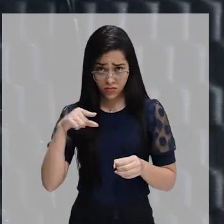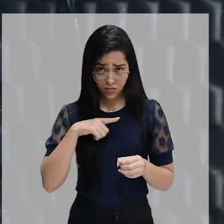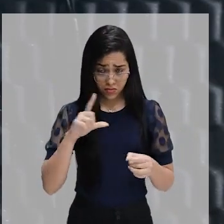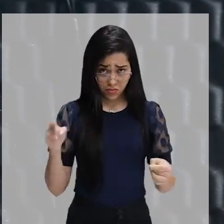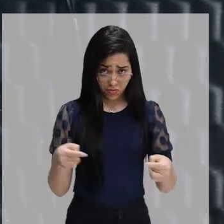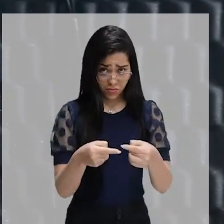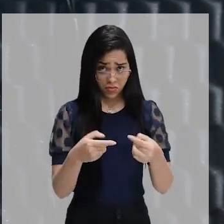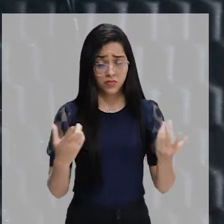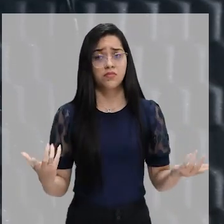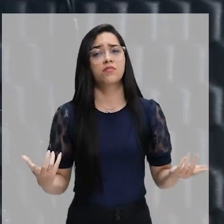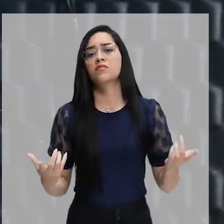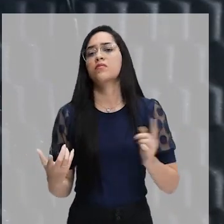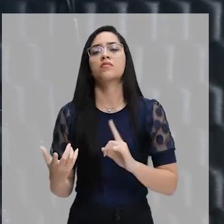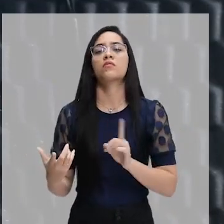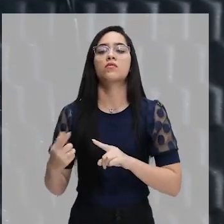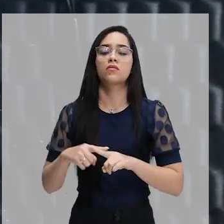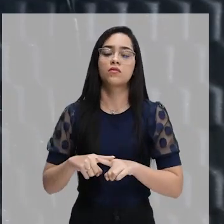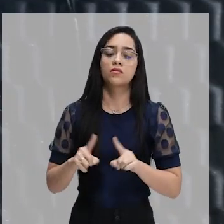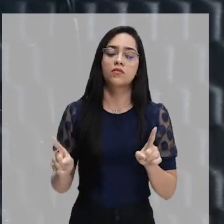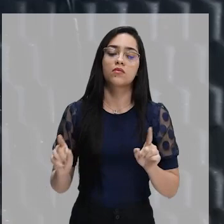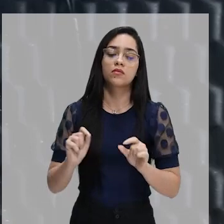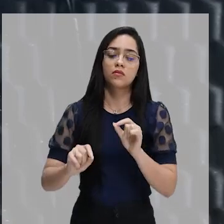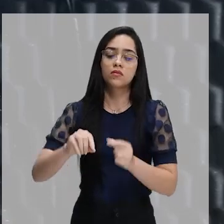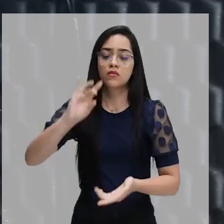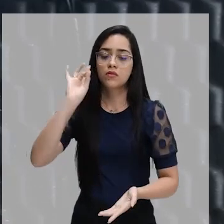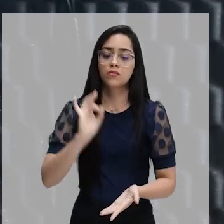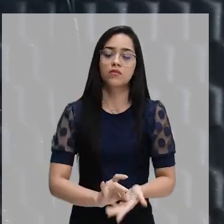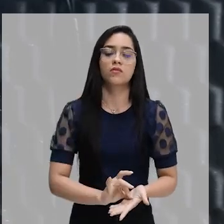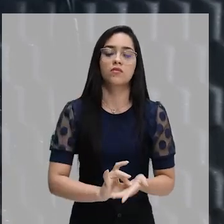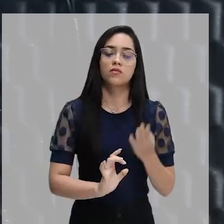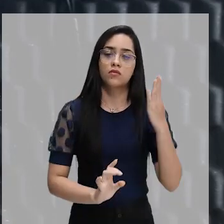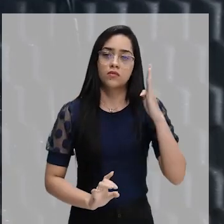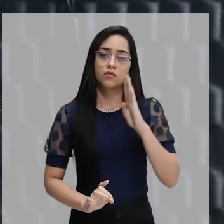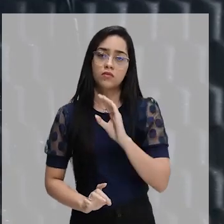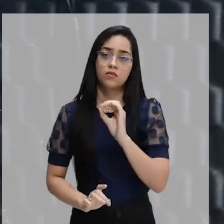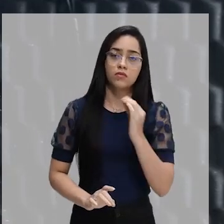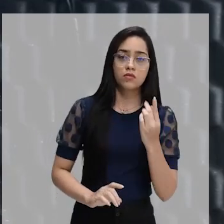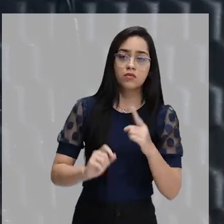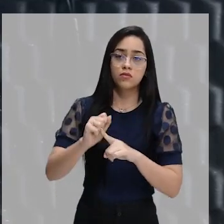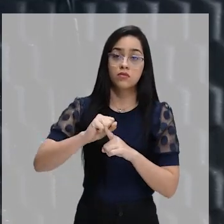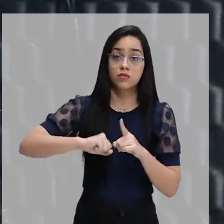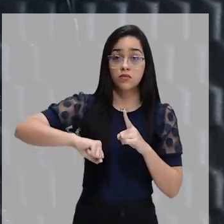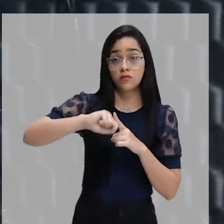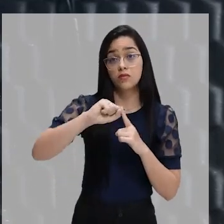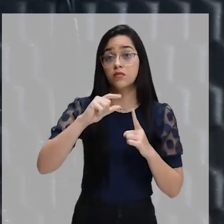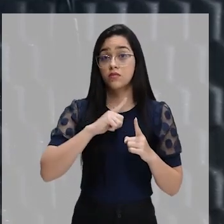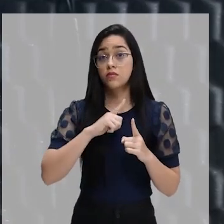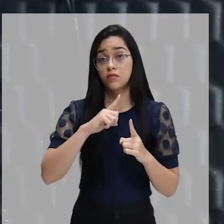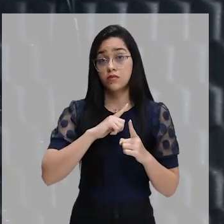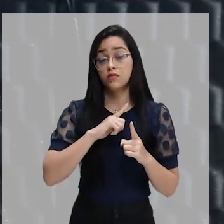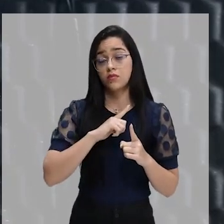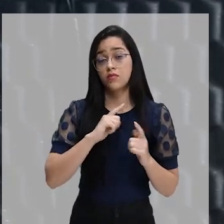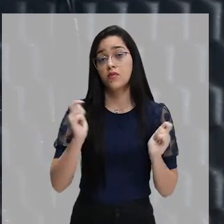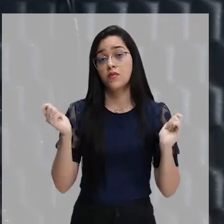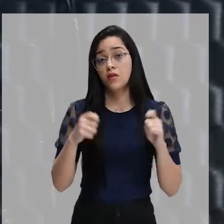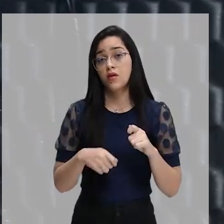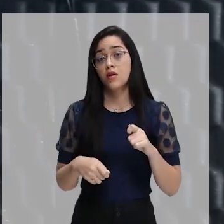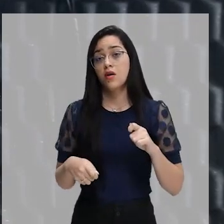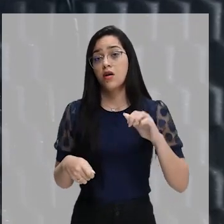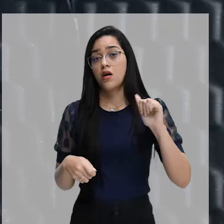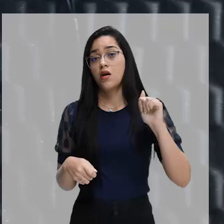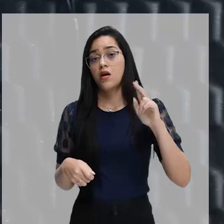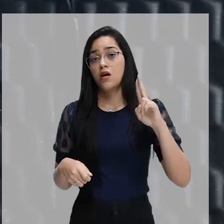enquadra aqui? Não, mas o determinismo, nós já falamos, né? O Augusto Comte, o positivismo de Augusto Comte